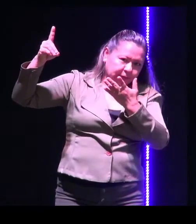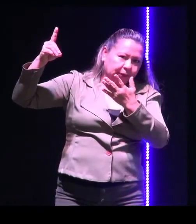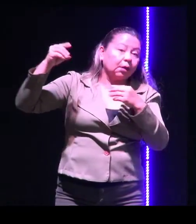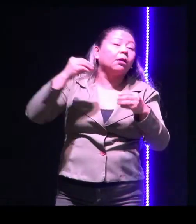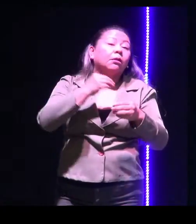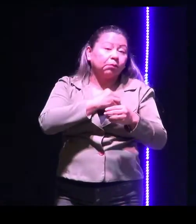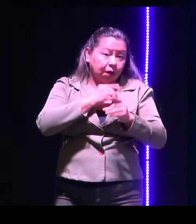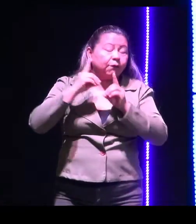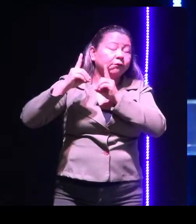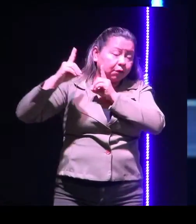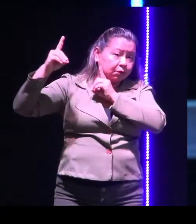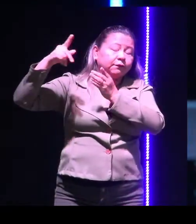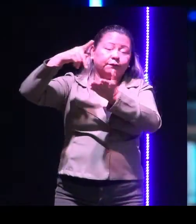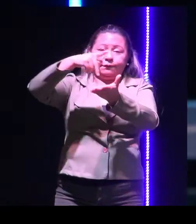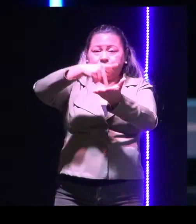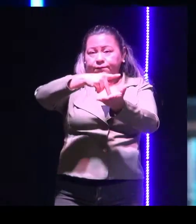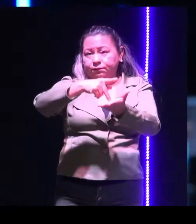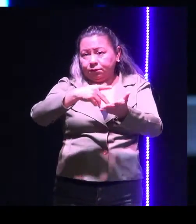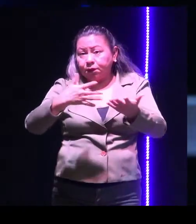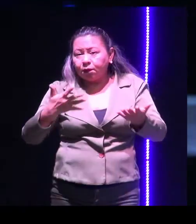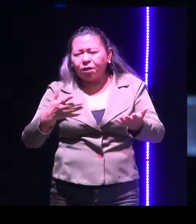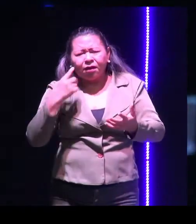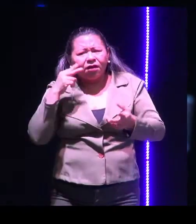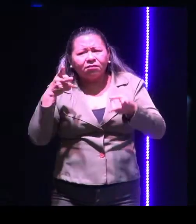vê muitas vezes tantos